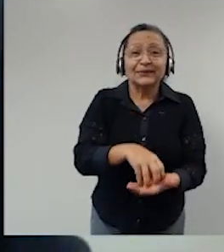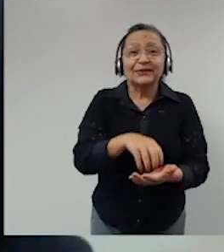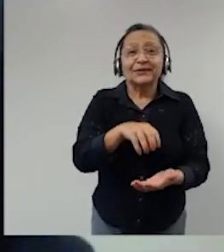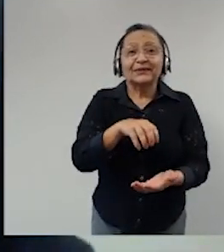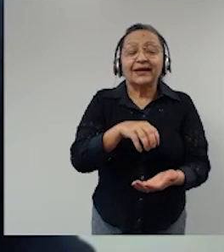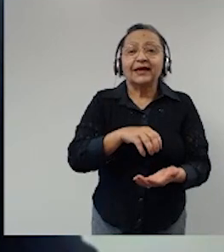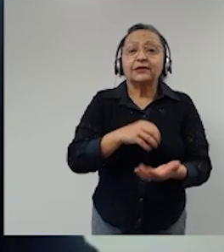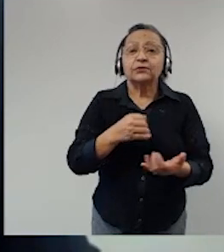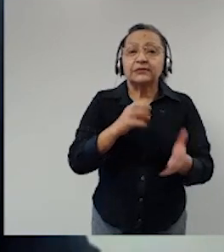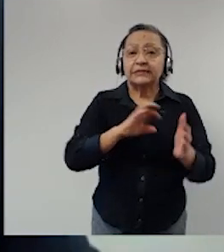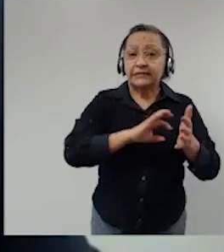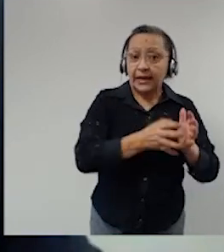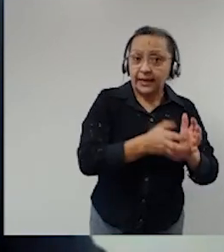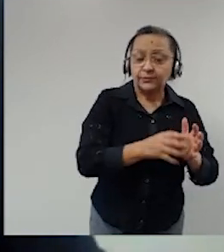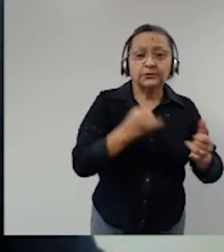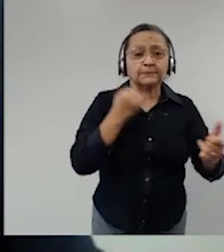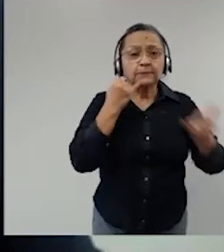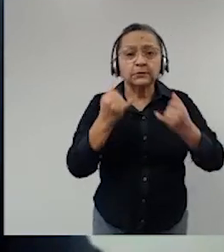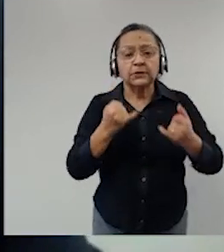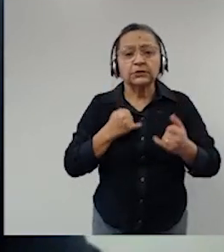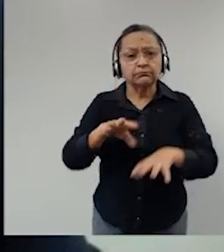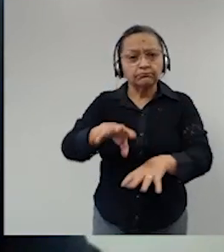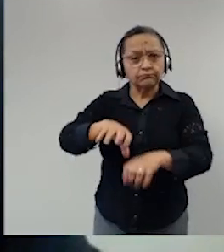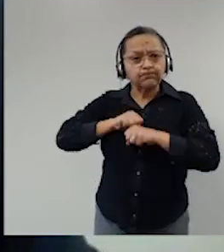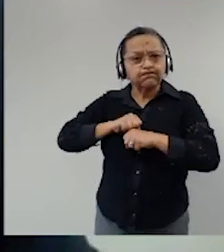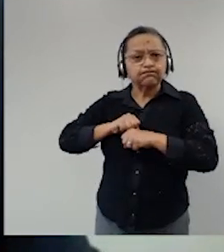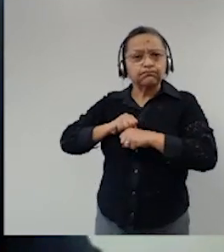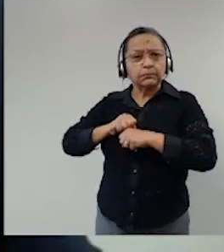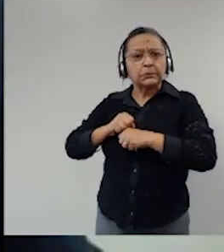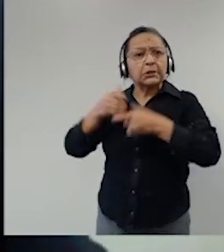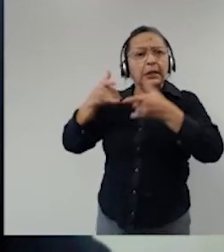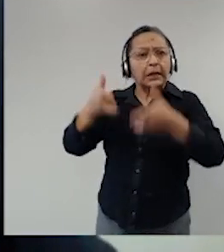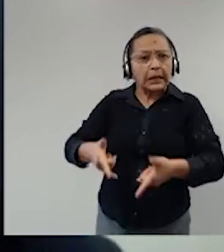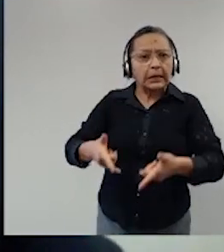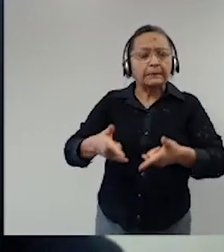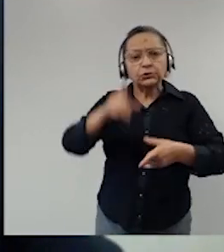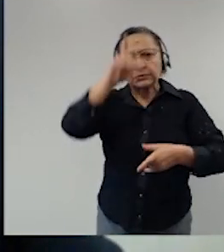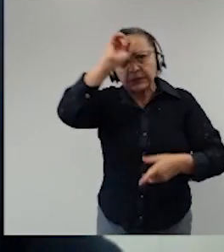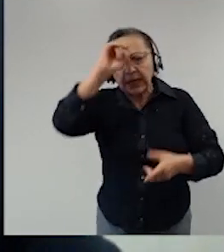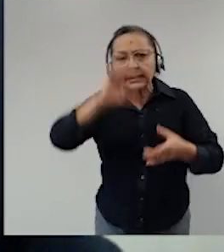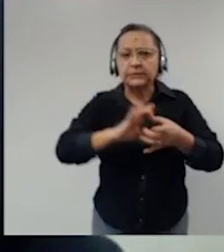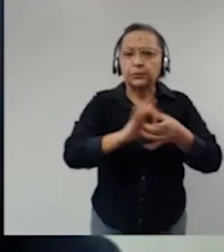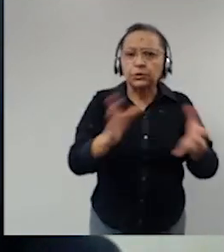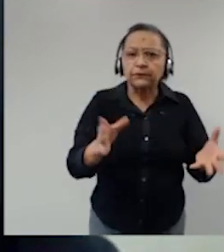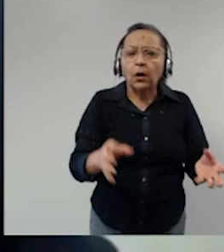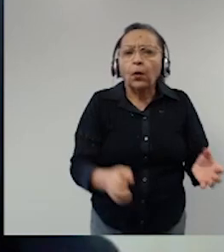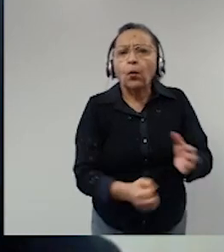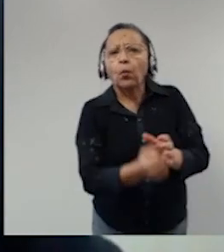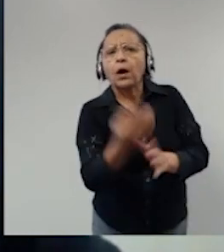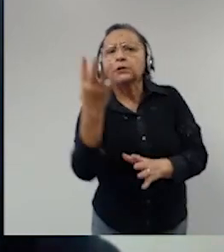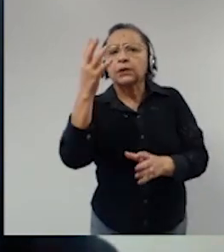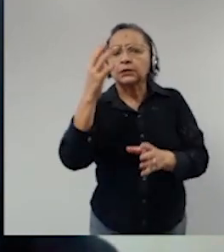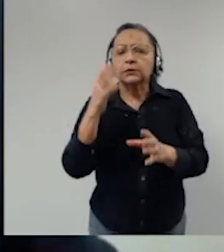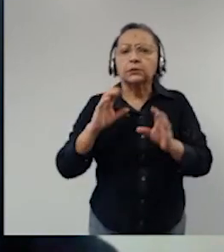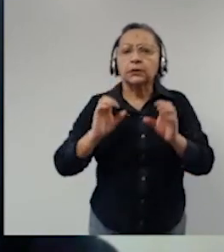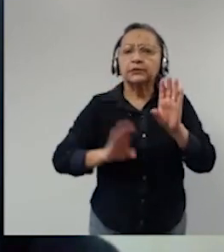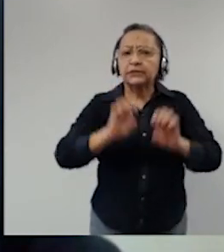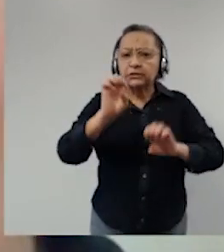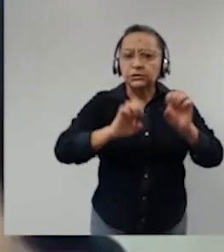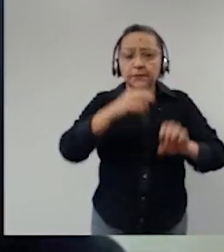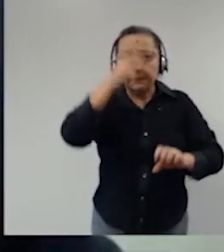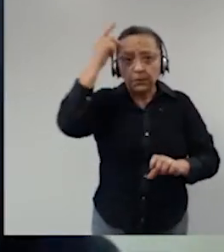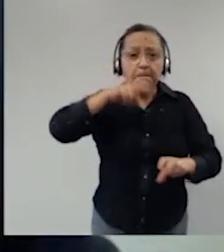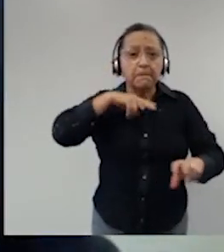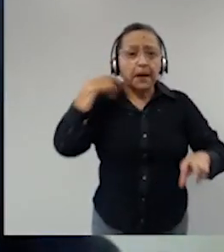casos totais de contaminação, de leitos disponíveis, de números de mortes, essa informação que o Ministério da